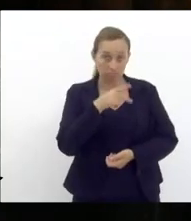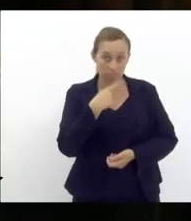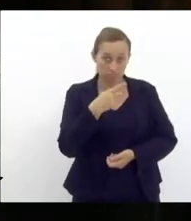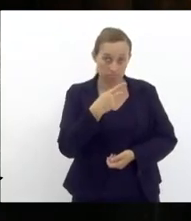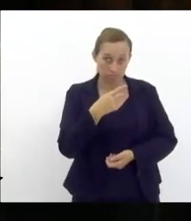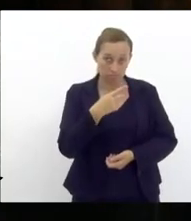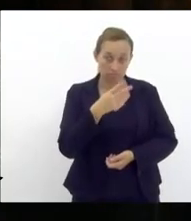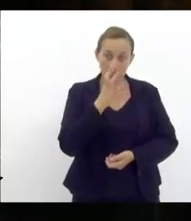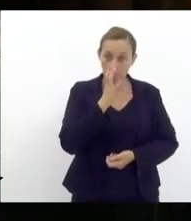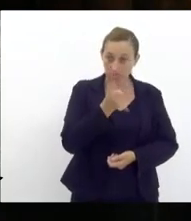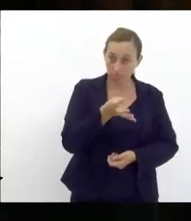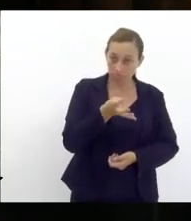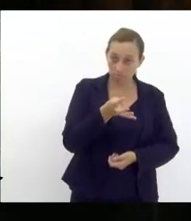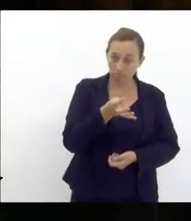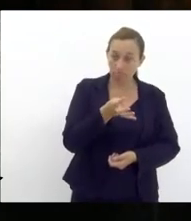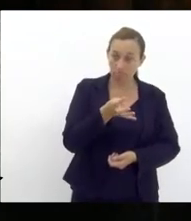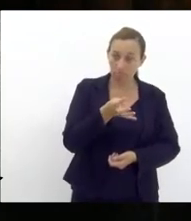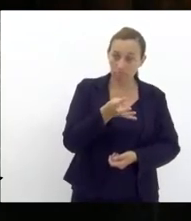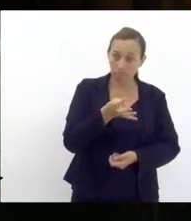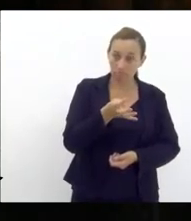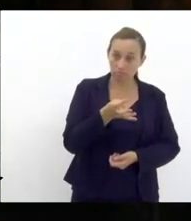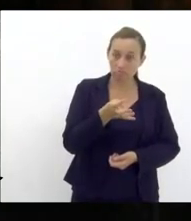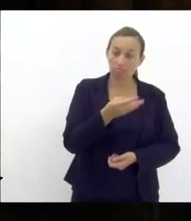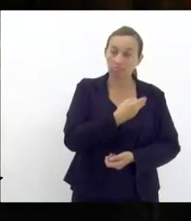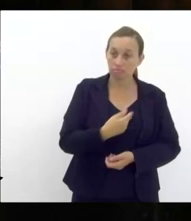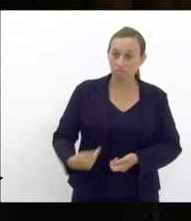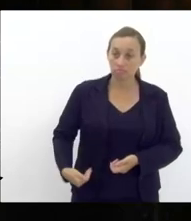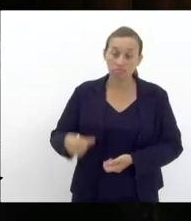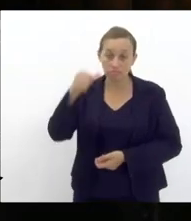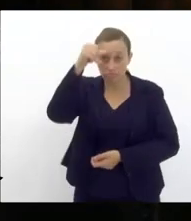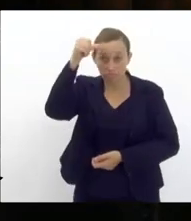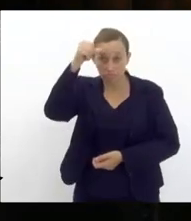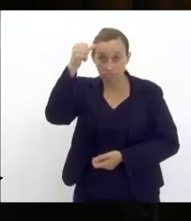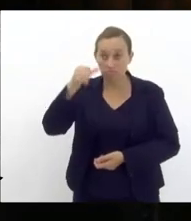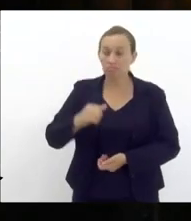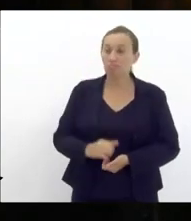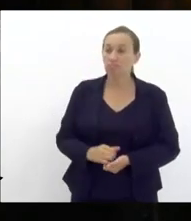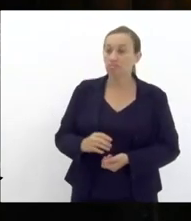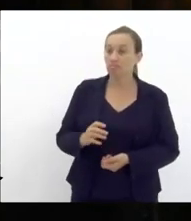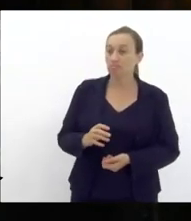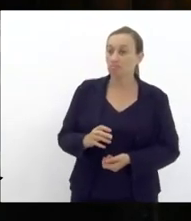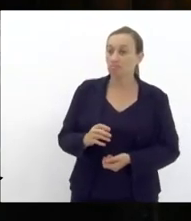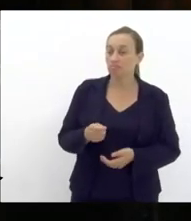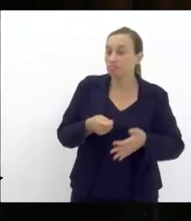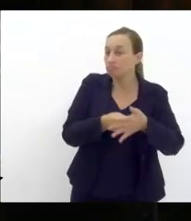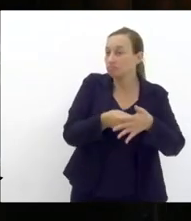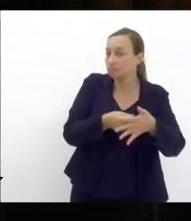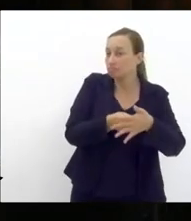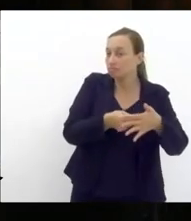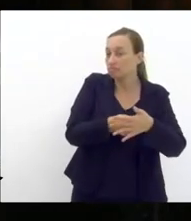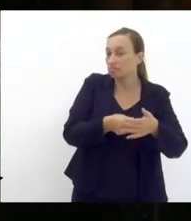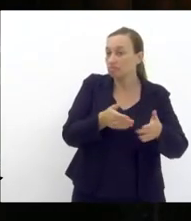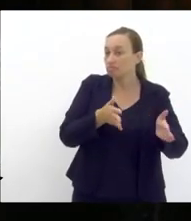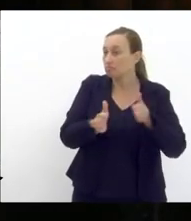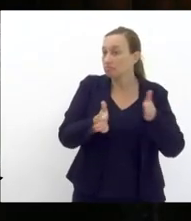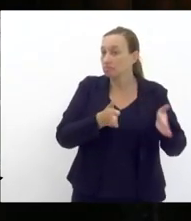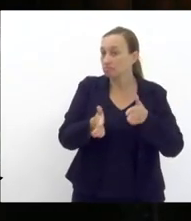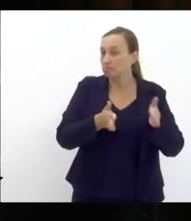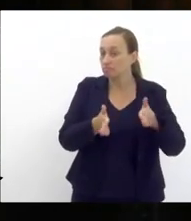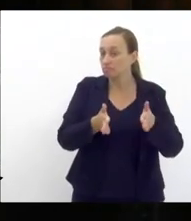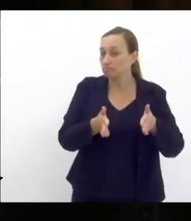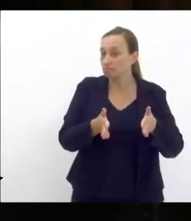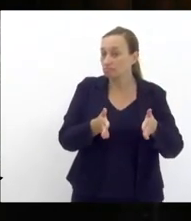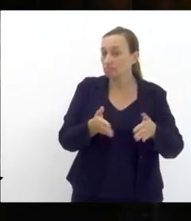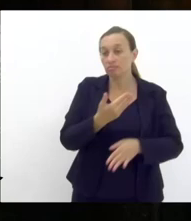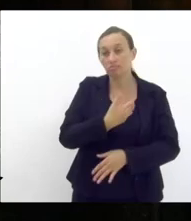figura que delatou o então Governador Cláudio Castro traz denúncias da época que o